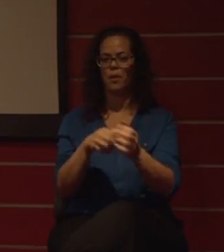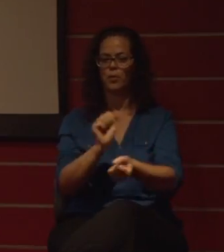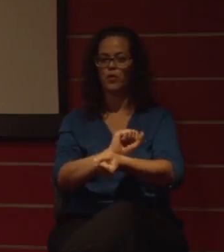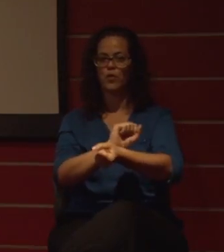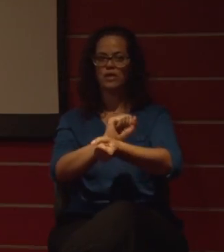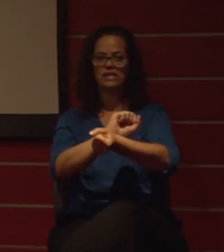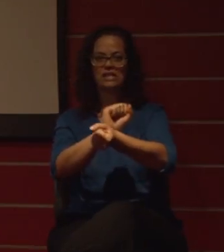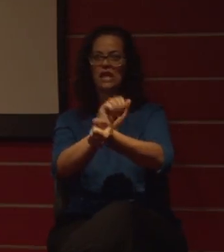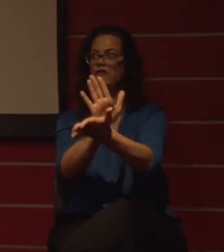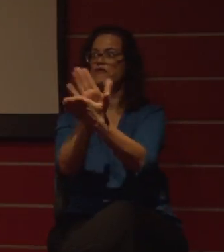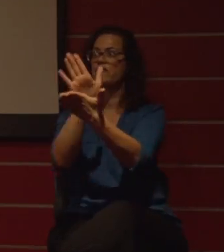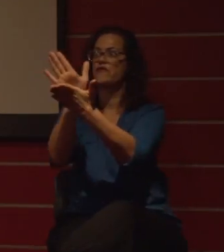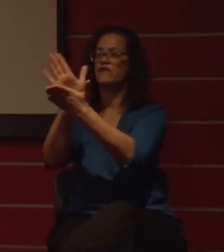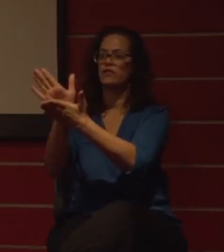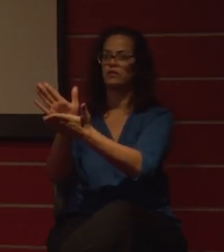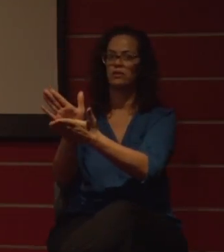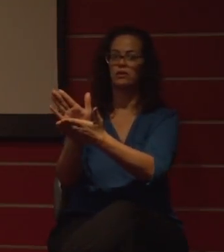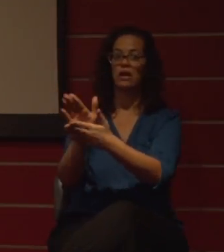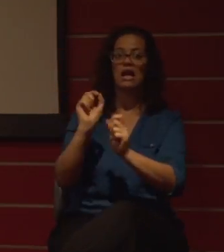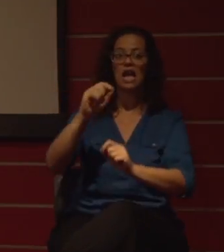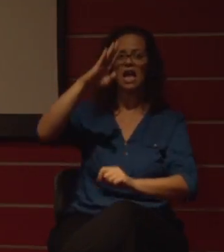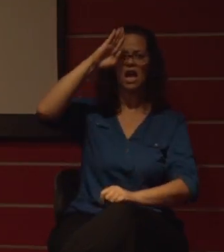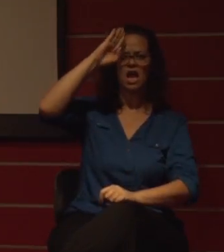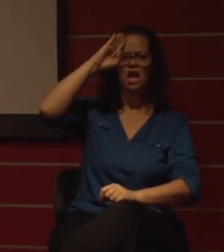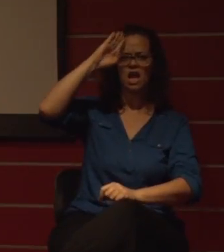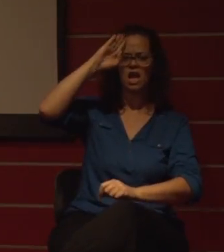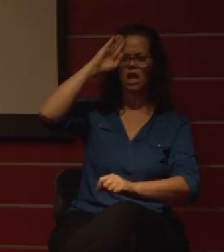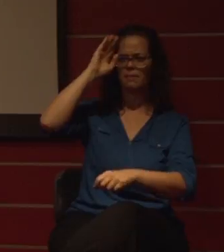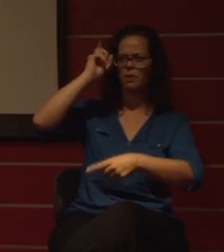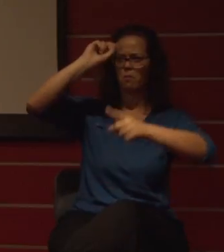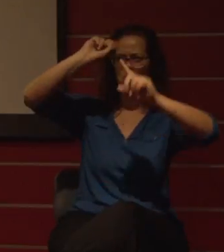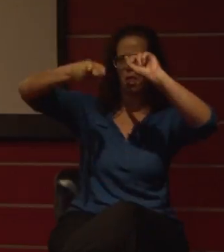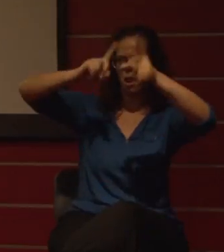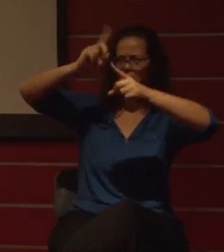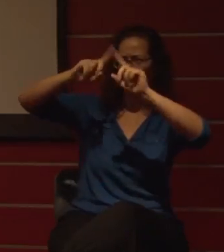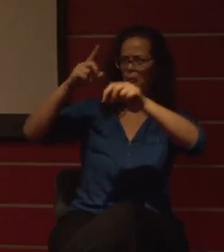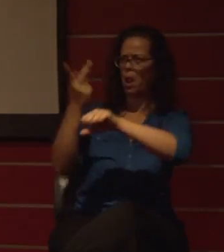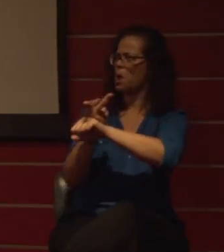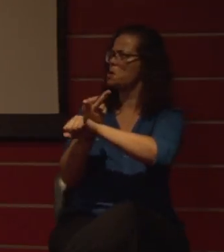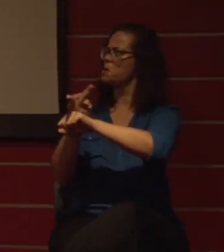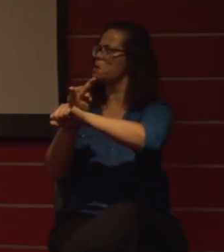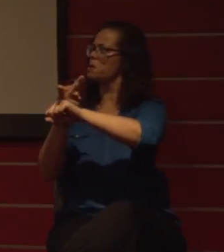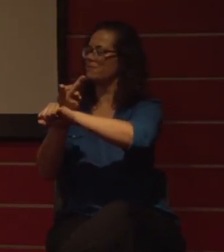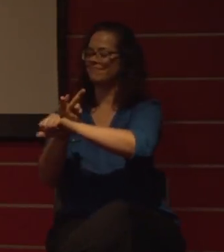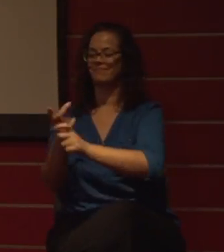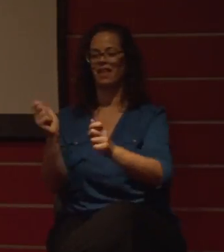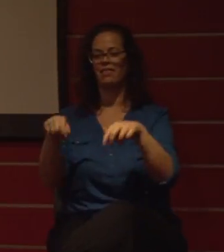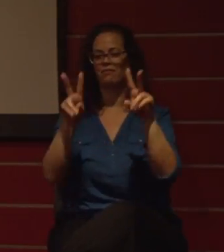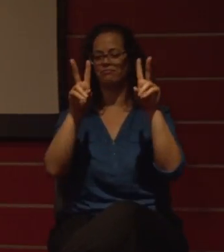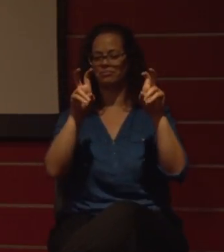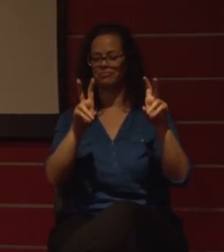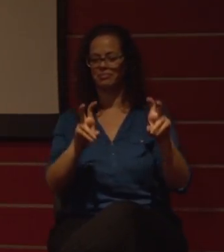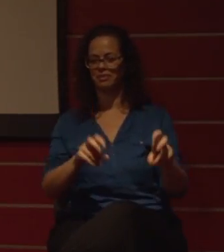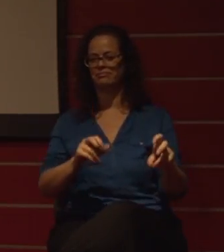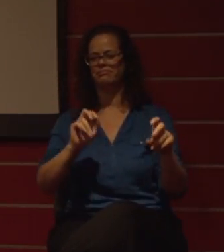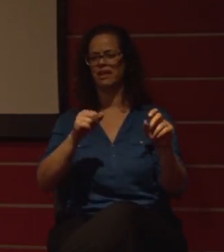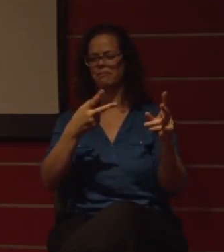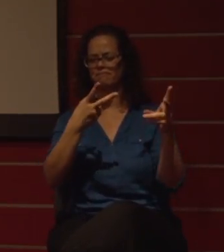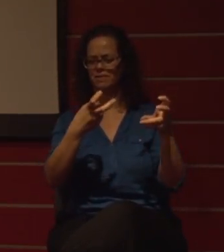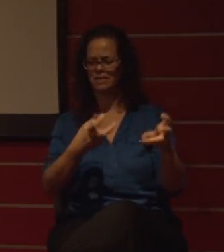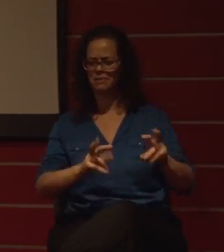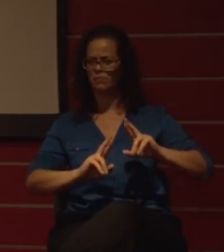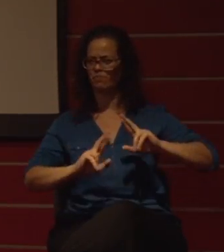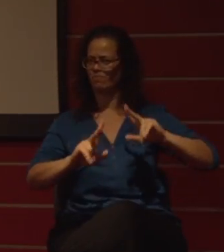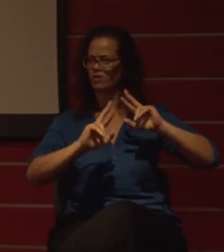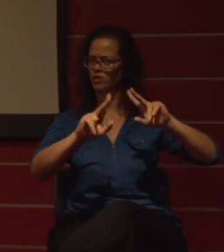fugido sendo perseguido por capitães do mato né então é um filme que dá para fazer várias leituras